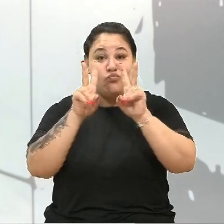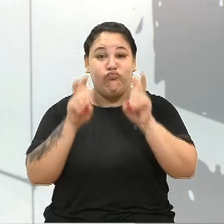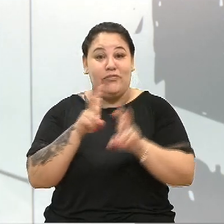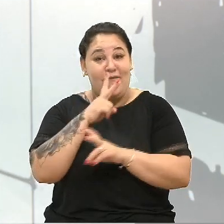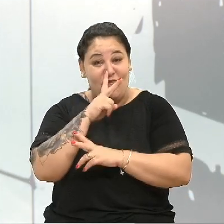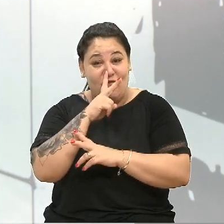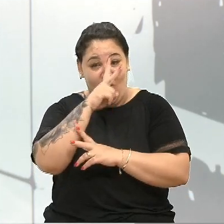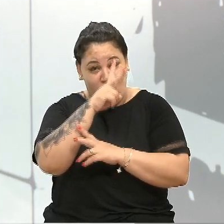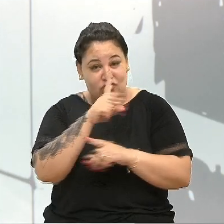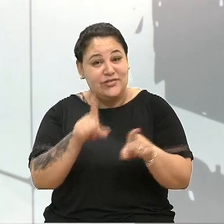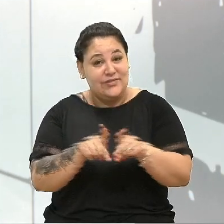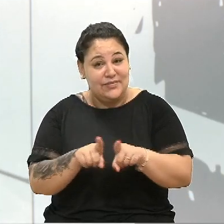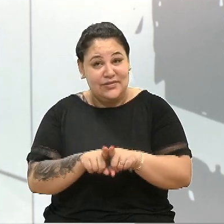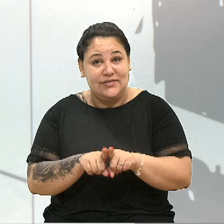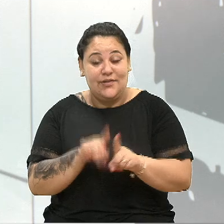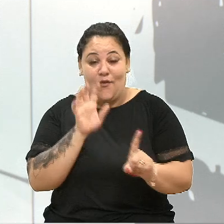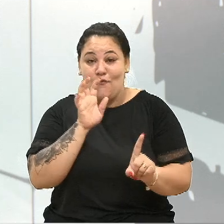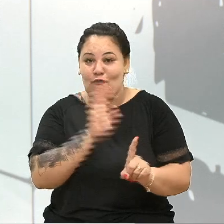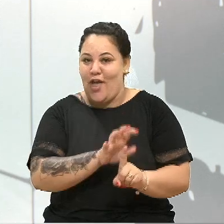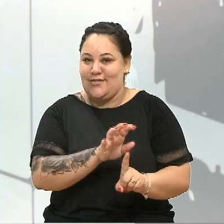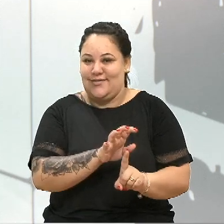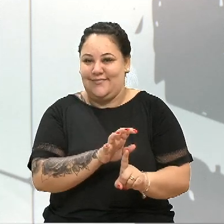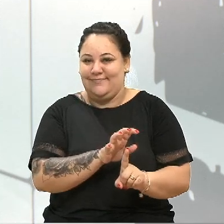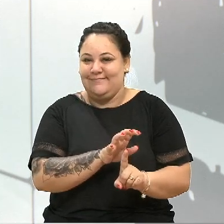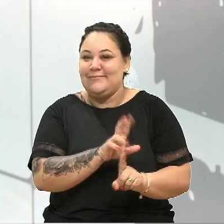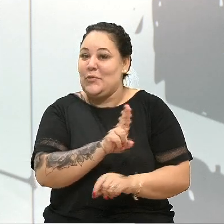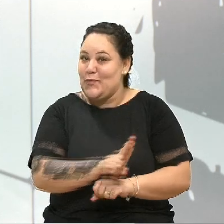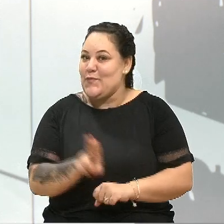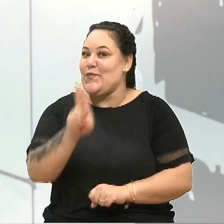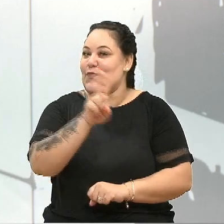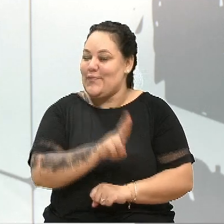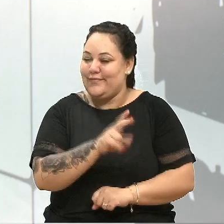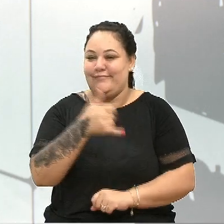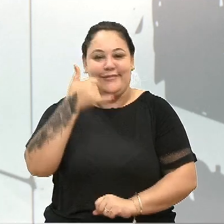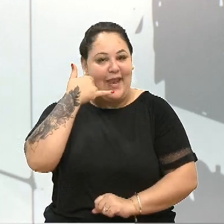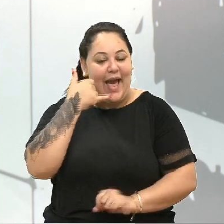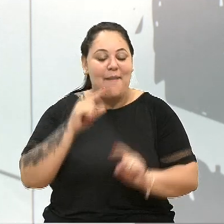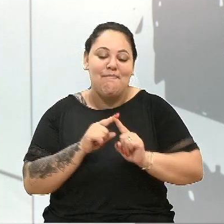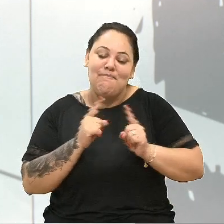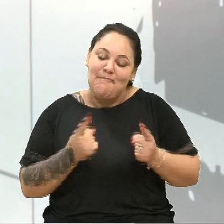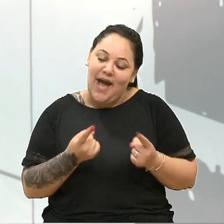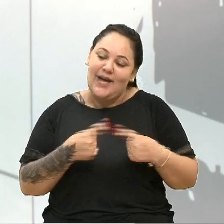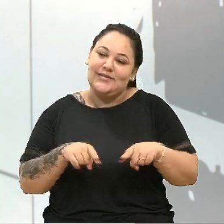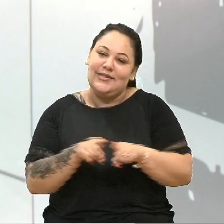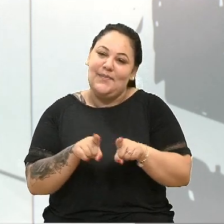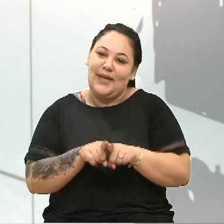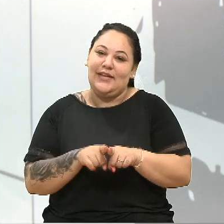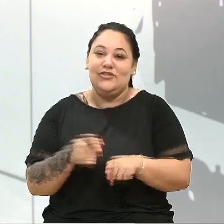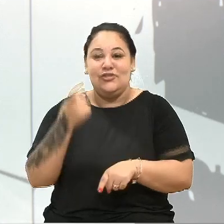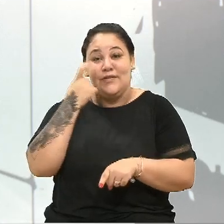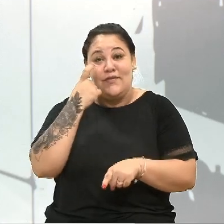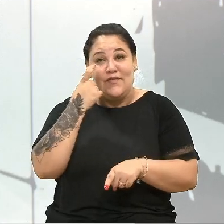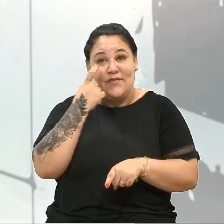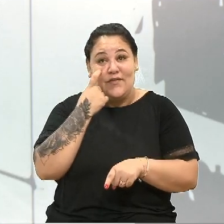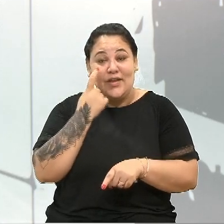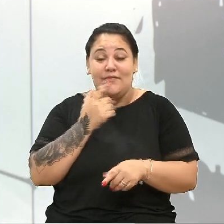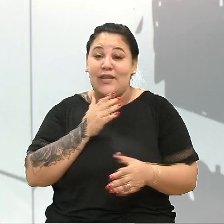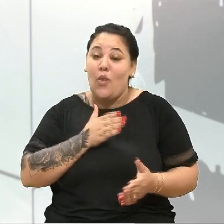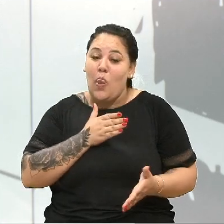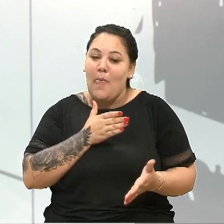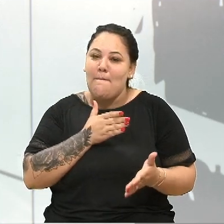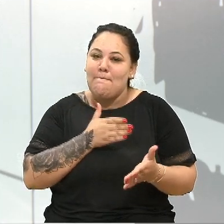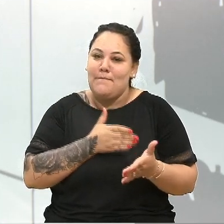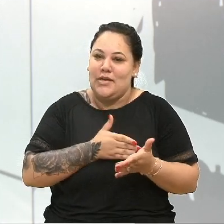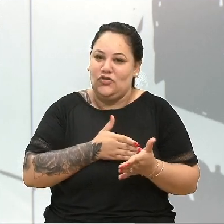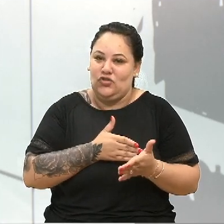que afeta, vamos dizer assim, o uso do celular, mas que a gente encara como uma restrição no ambiente escolar,